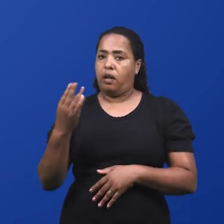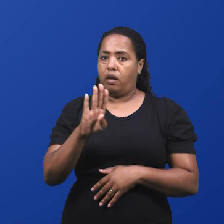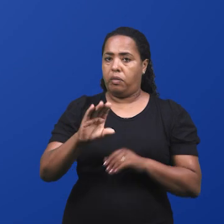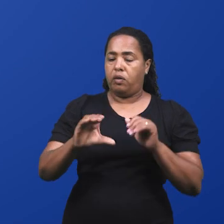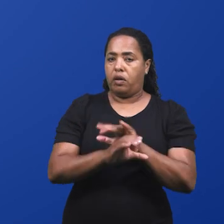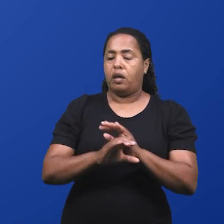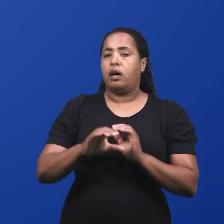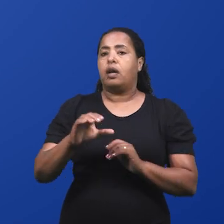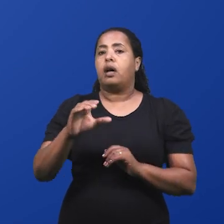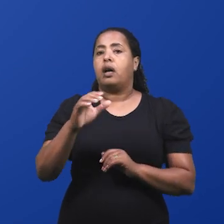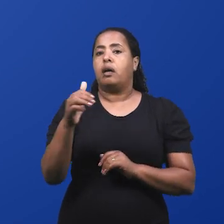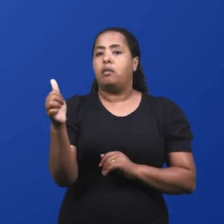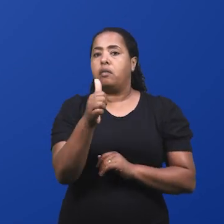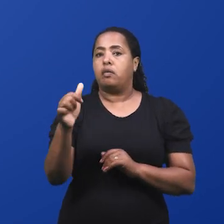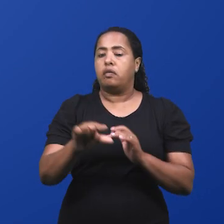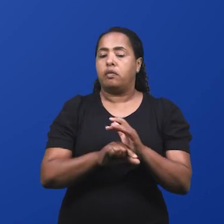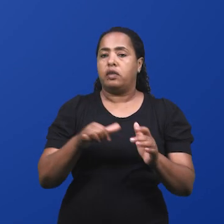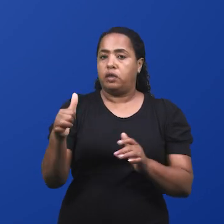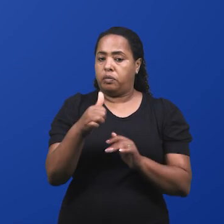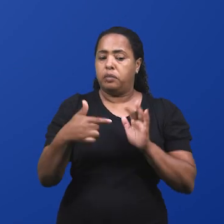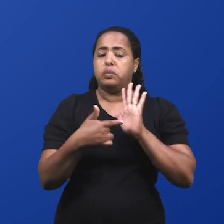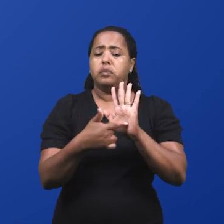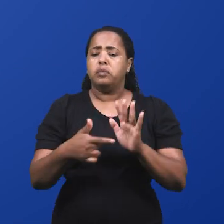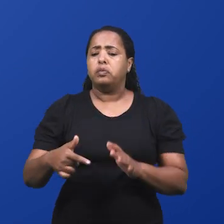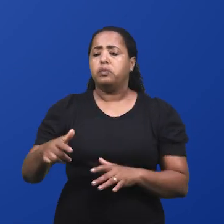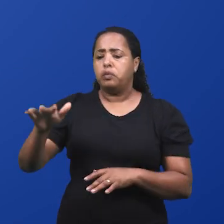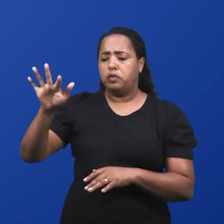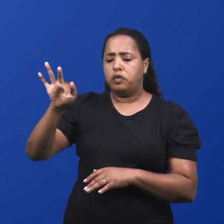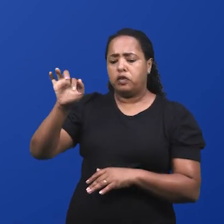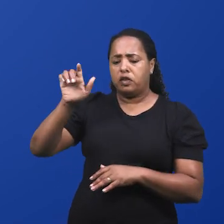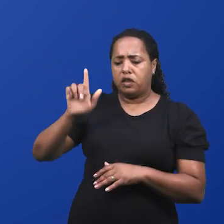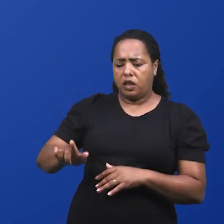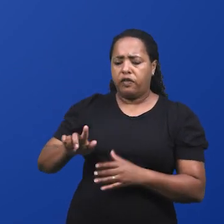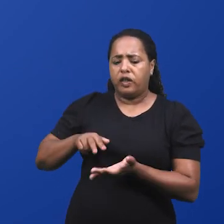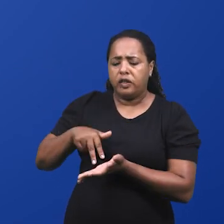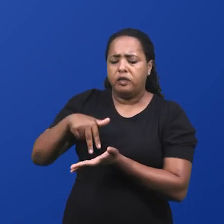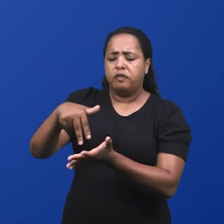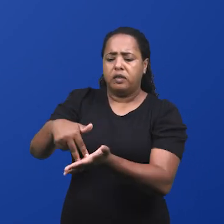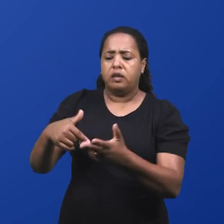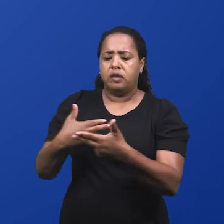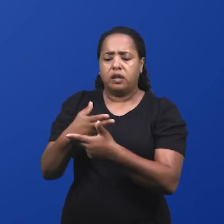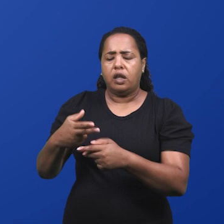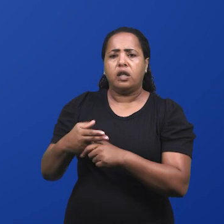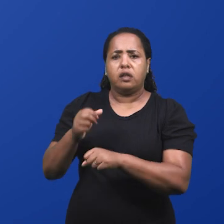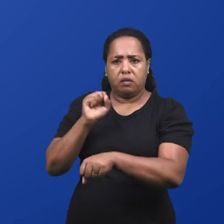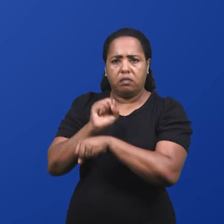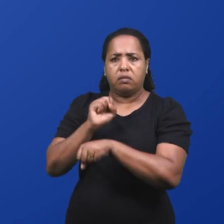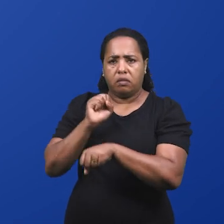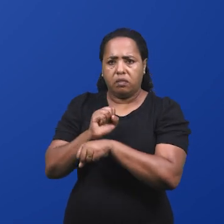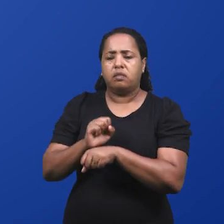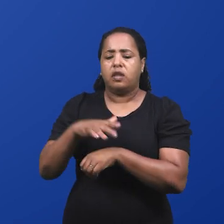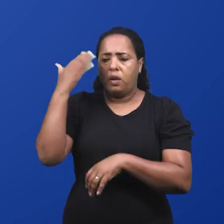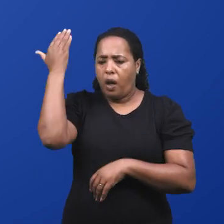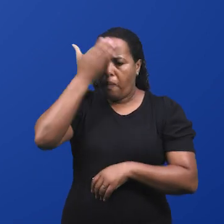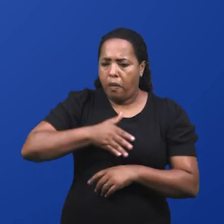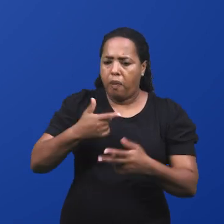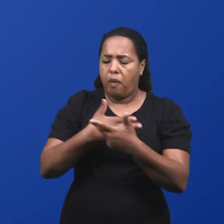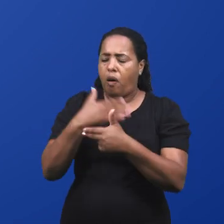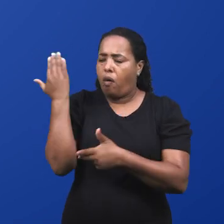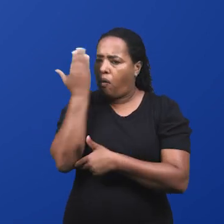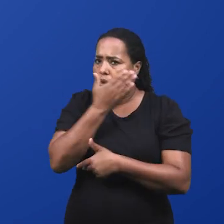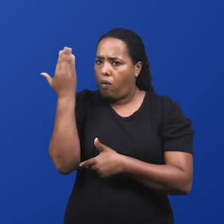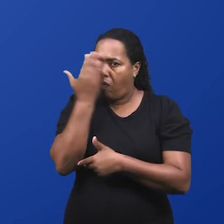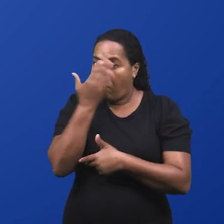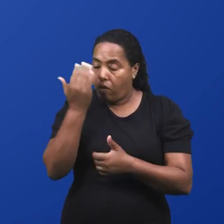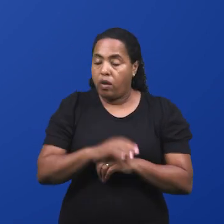no capítulo 11, versículo 1, diz assim: Ora, a fé é o firme fundamento das coisas que se esperam e a prova das coisas que